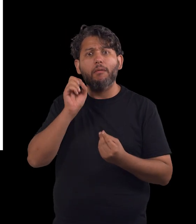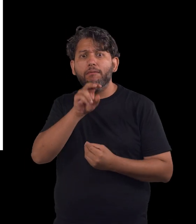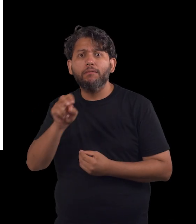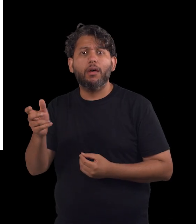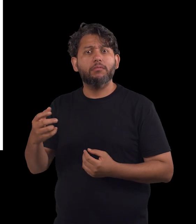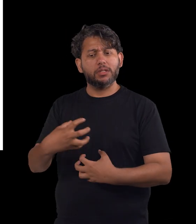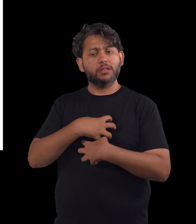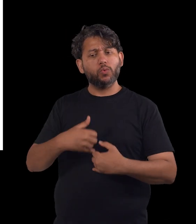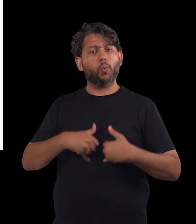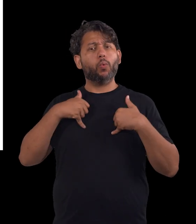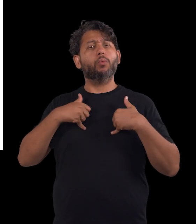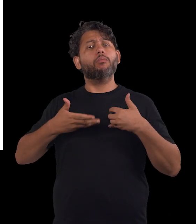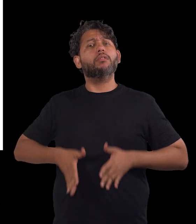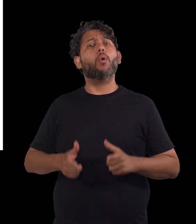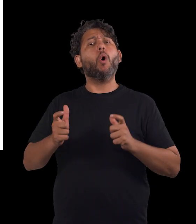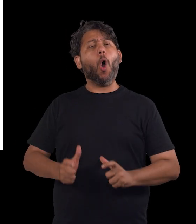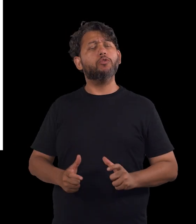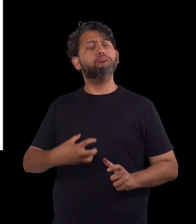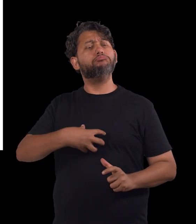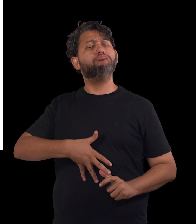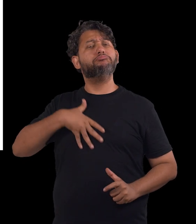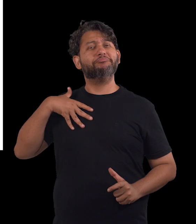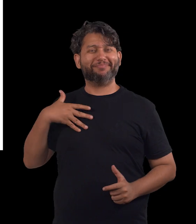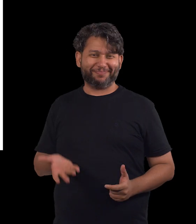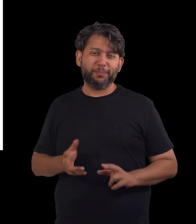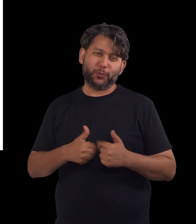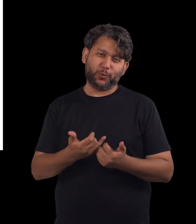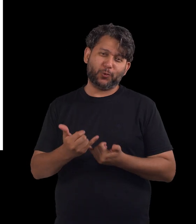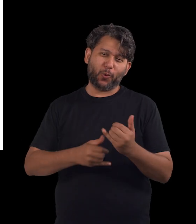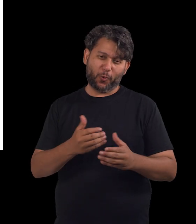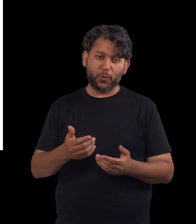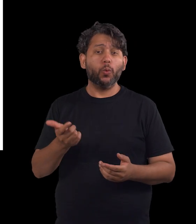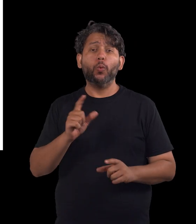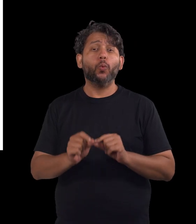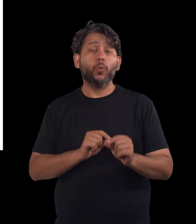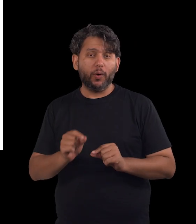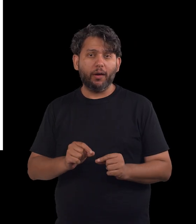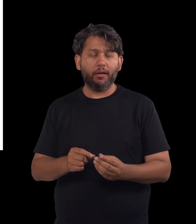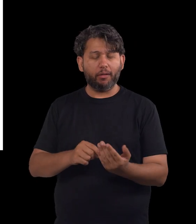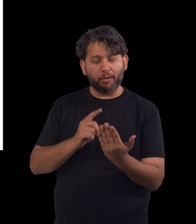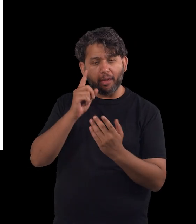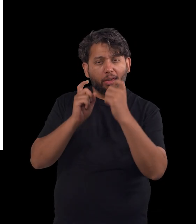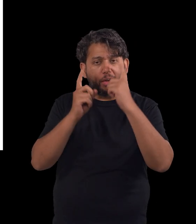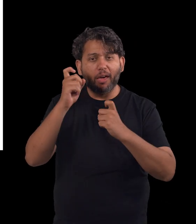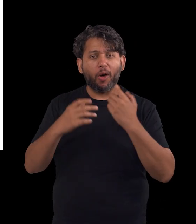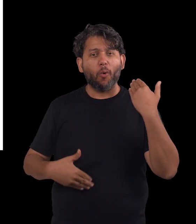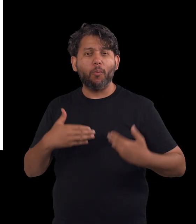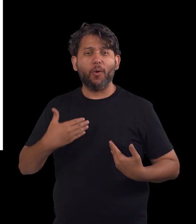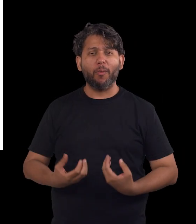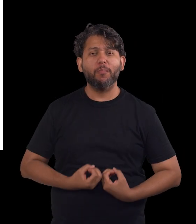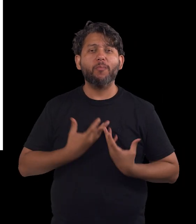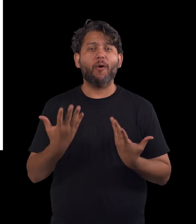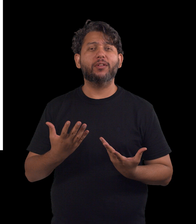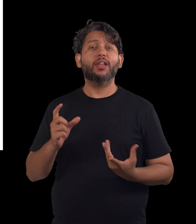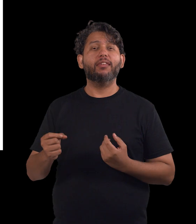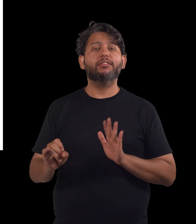realidades e fortaleça o orgulho de suas origens. Assim, o jogo articula ludicidade, expressão